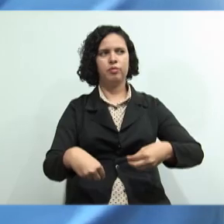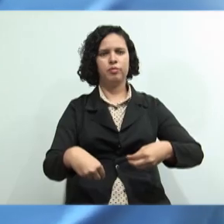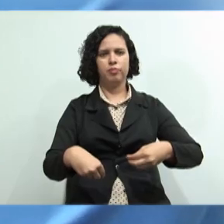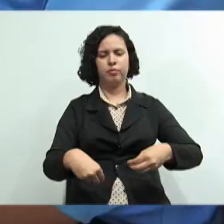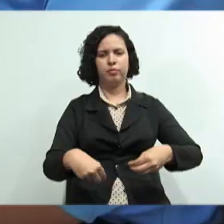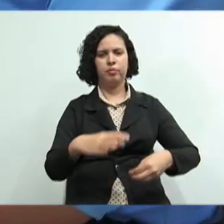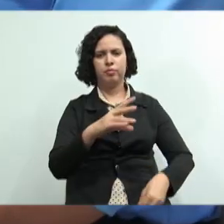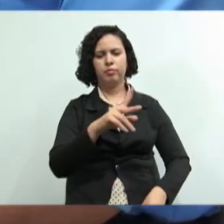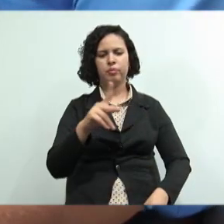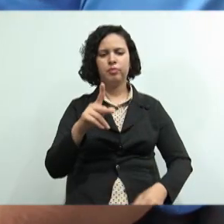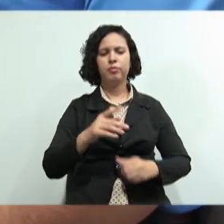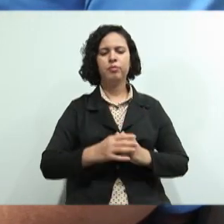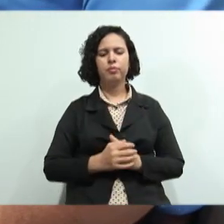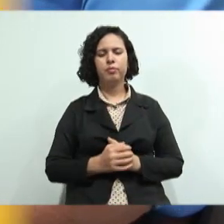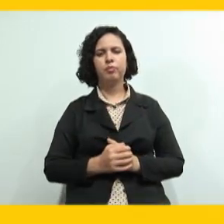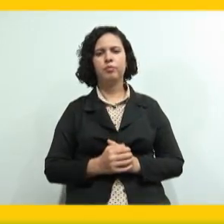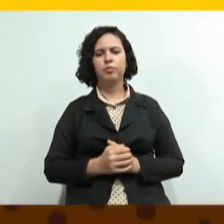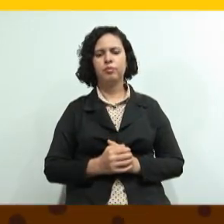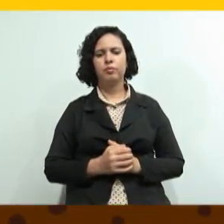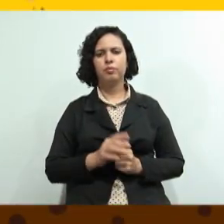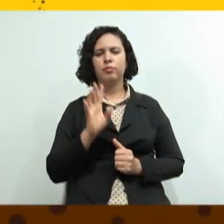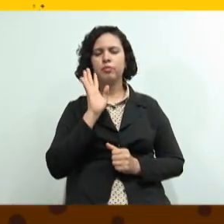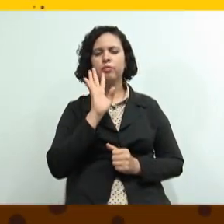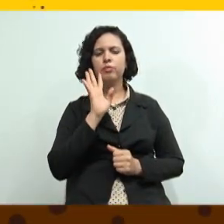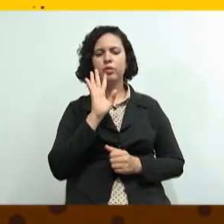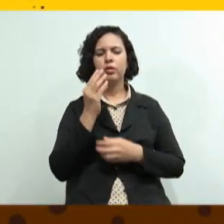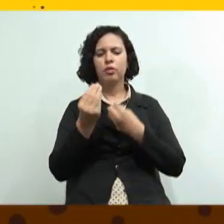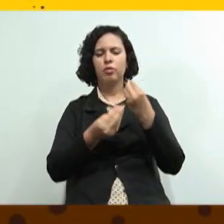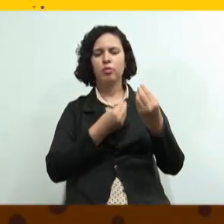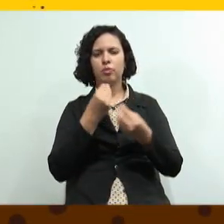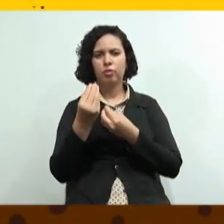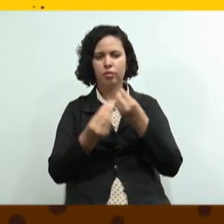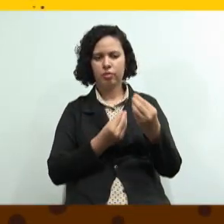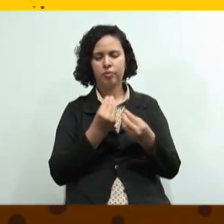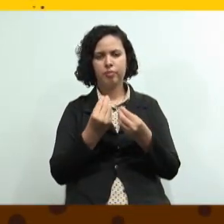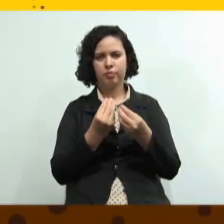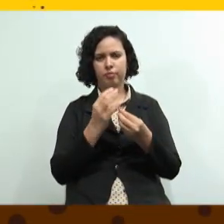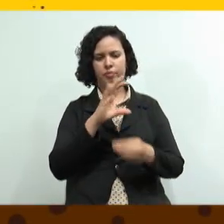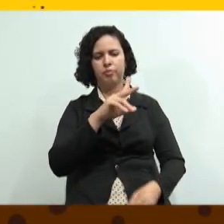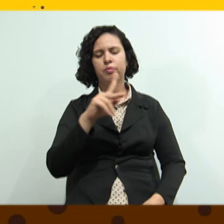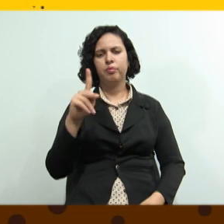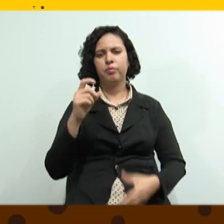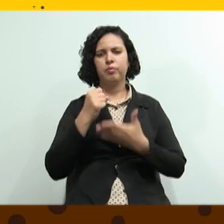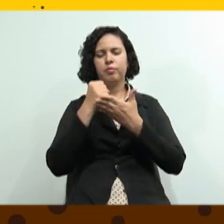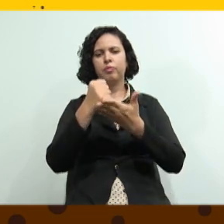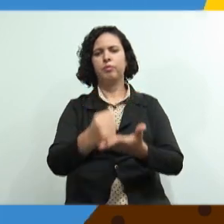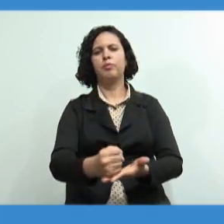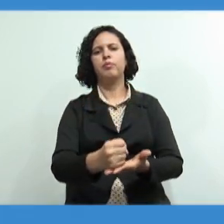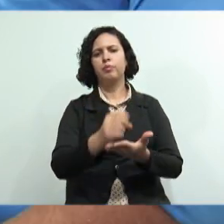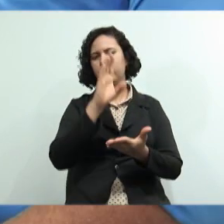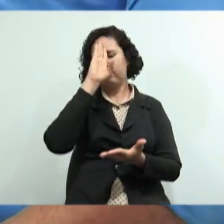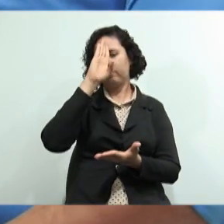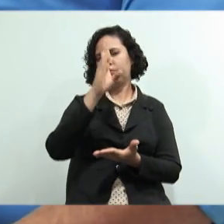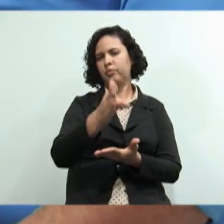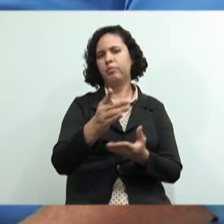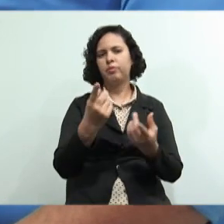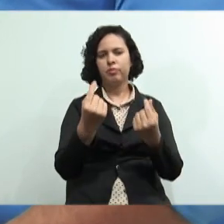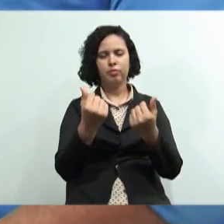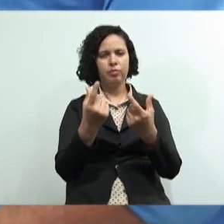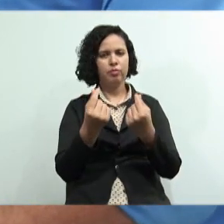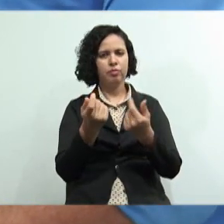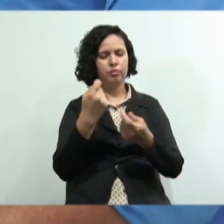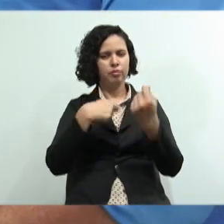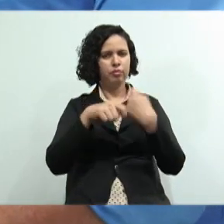agropecuária. Legal. E como que essas cooperativas influenciam diretamente na economia do país?